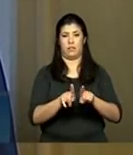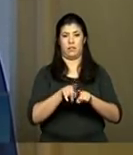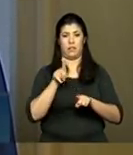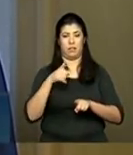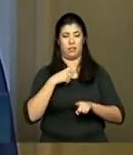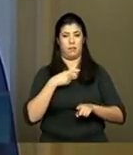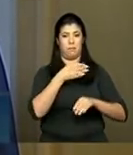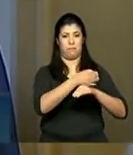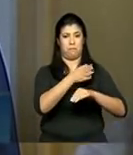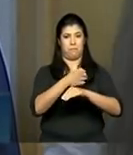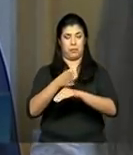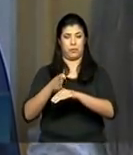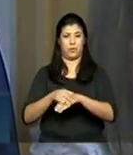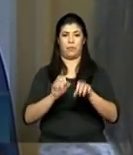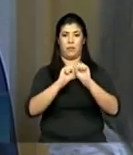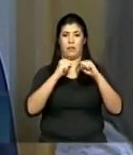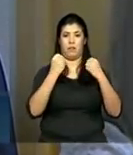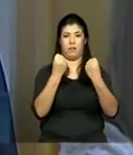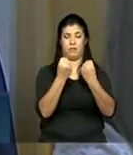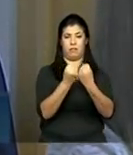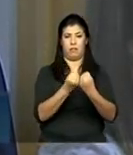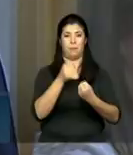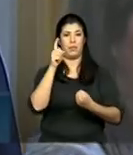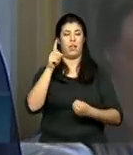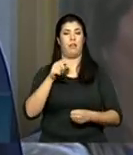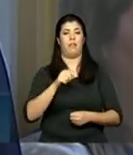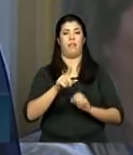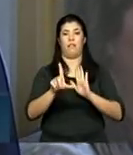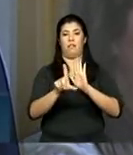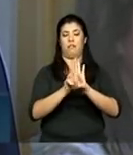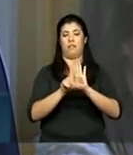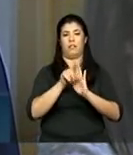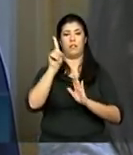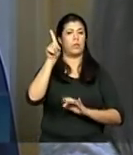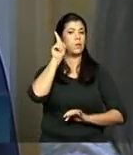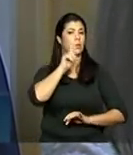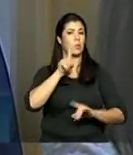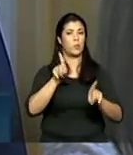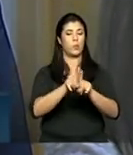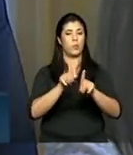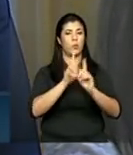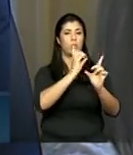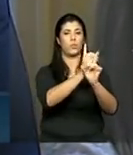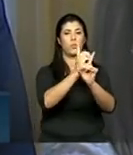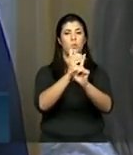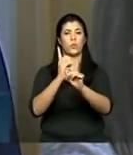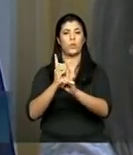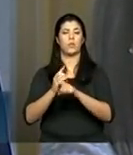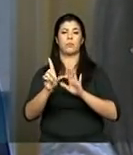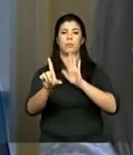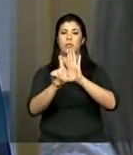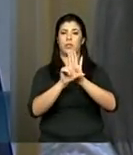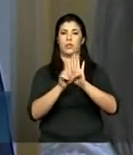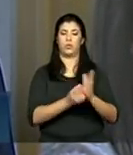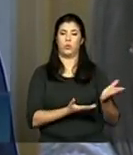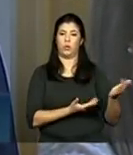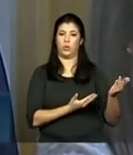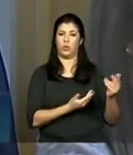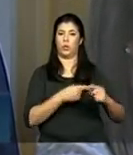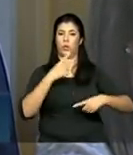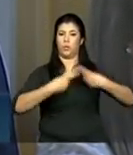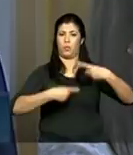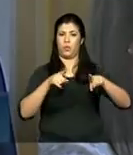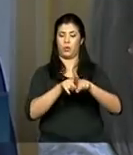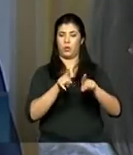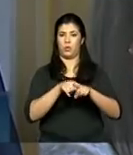das Assembleias Legislativas dos Estados Unidos e do Encontro de Integração de Jovens Políticos da América Latina e